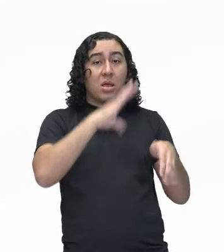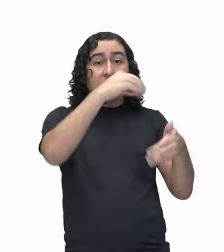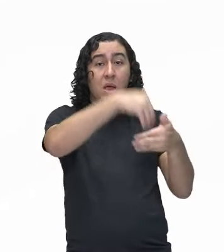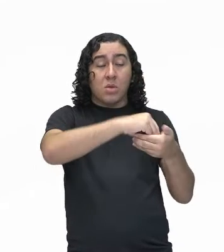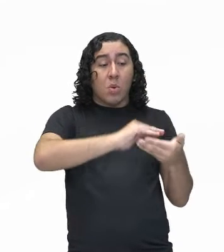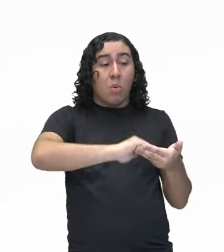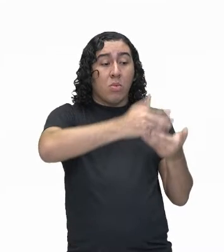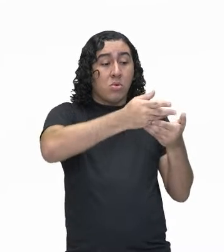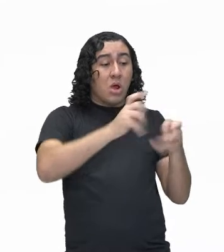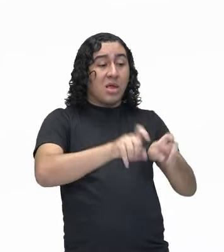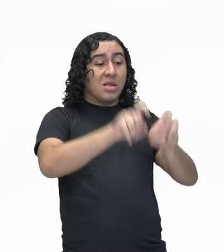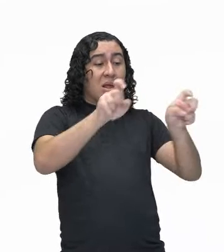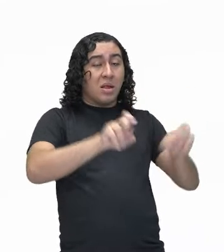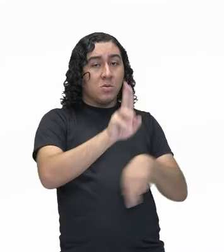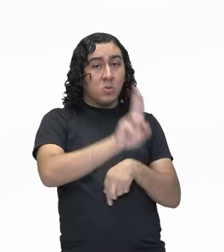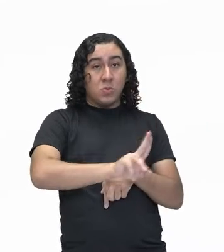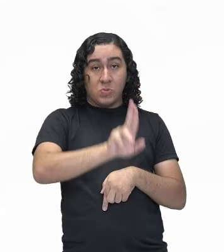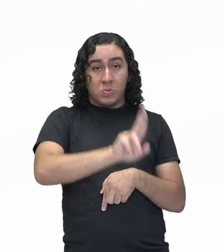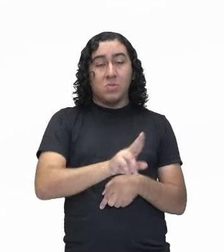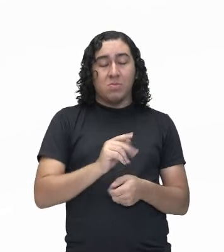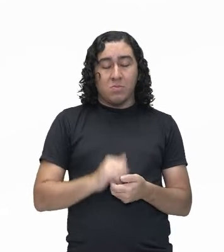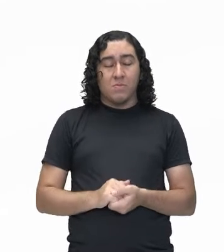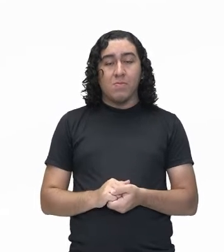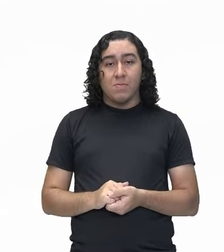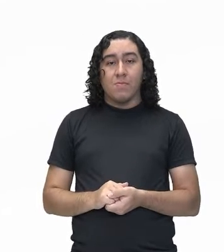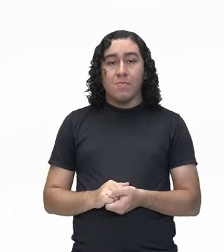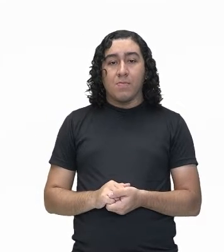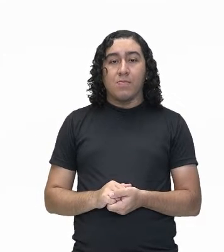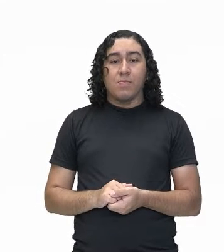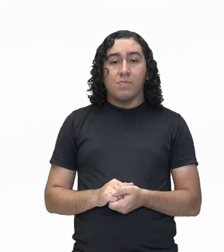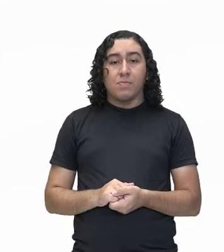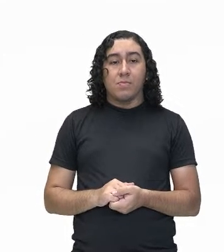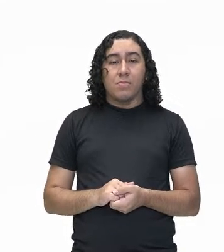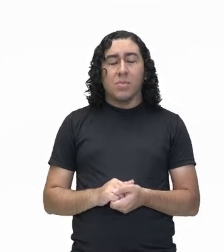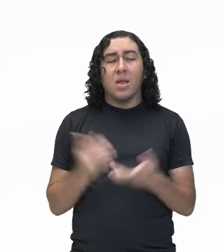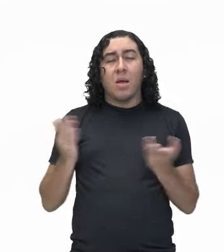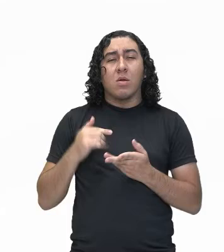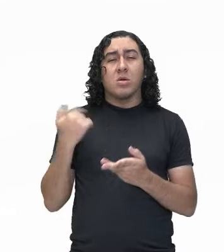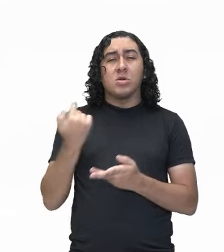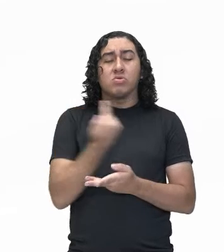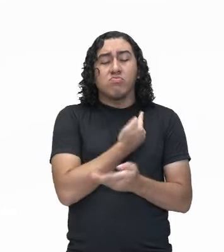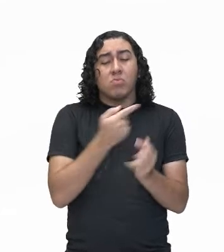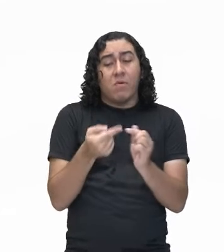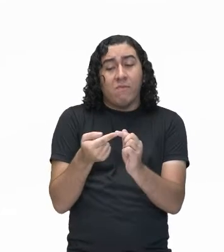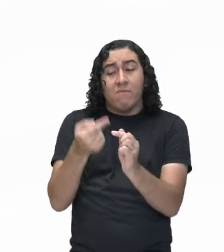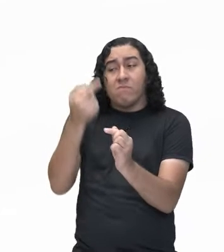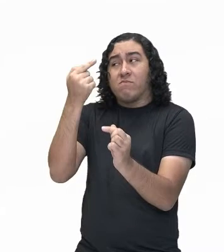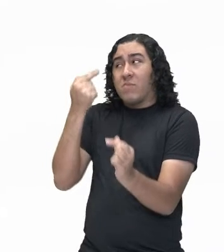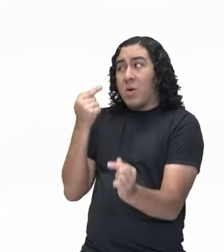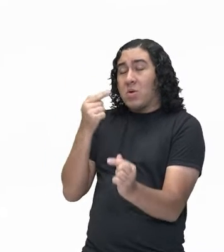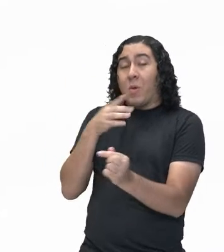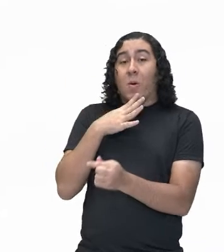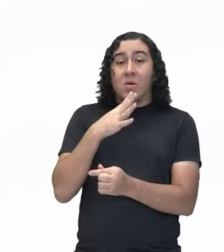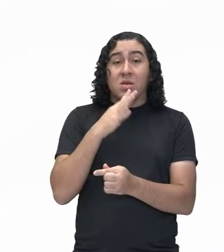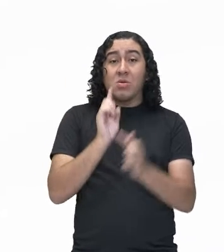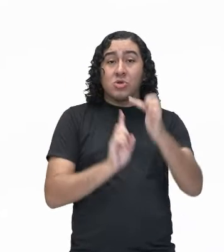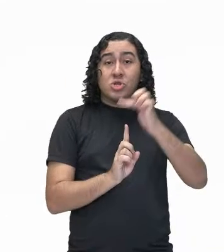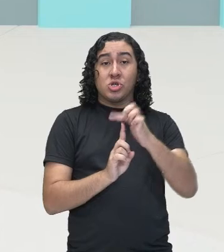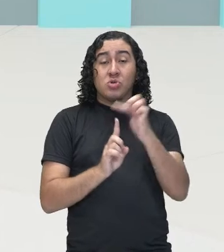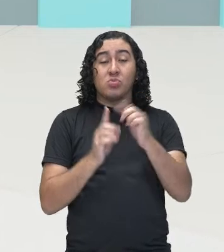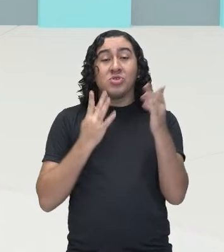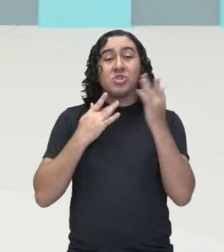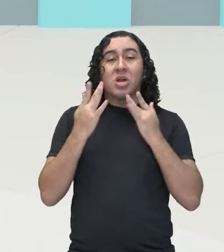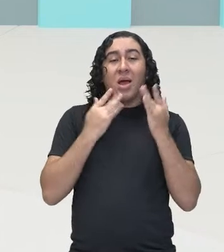utilizando apenas um computador. E a gente vai viajar um pouco no tempo, vai conhecer um tipo de teatro